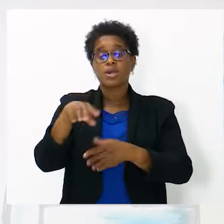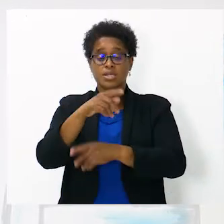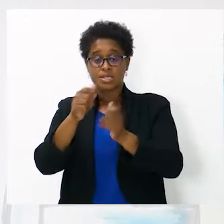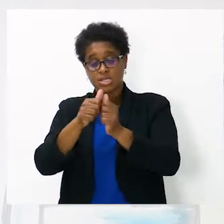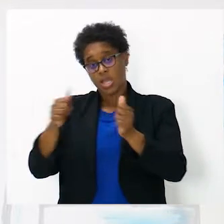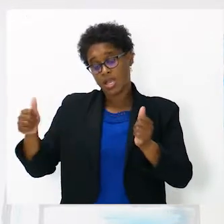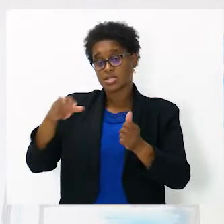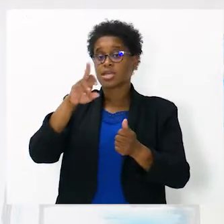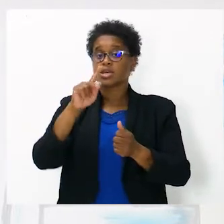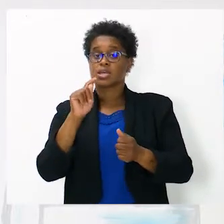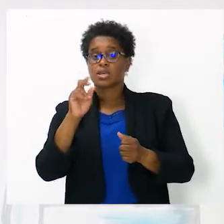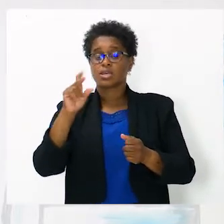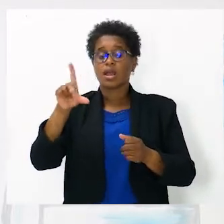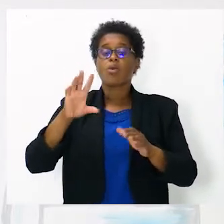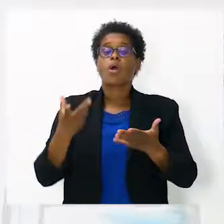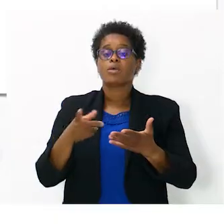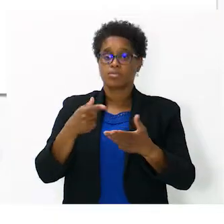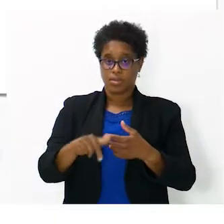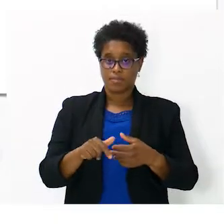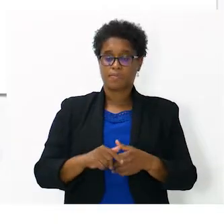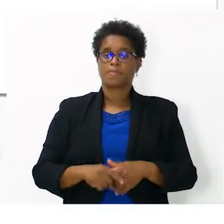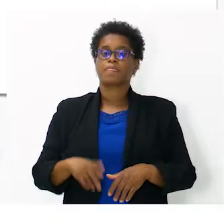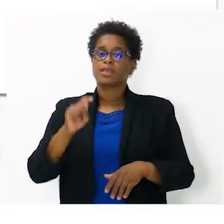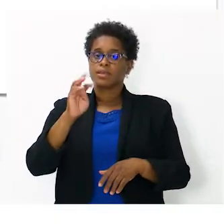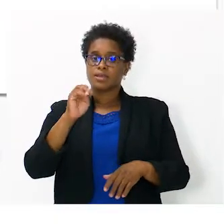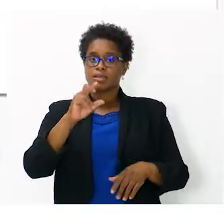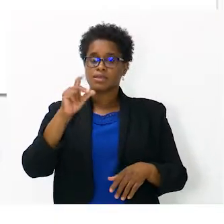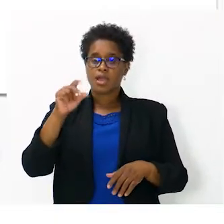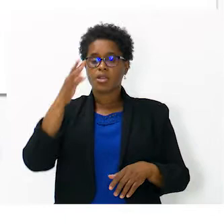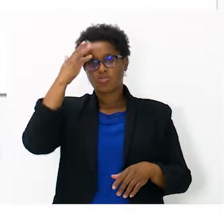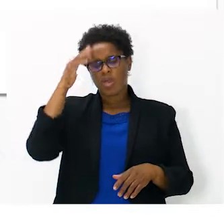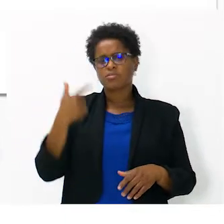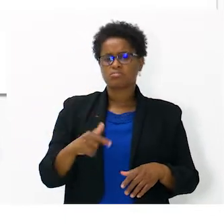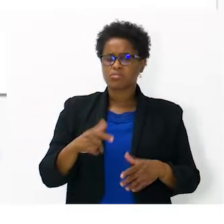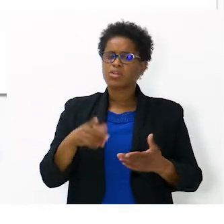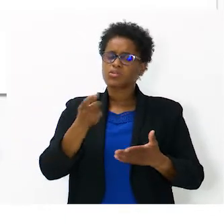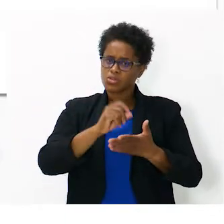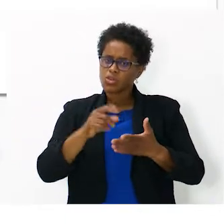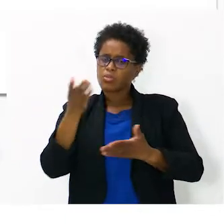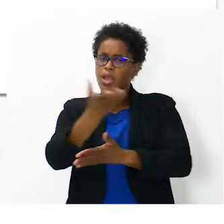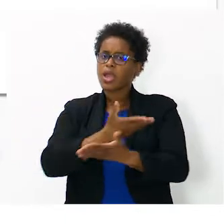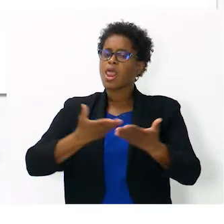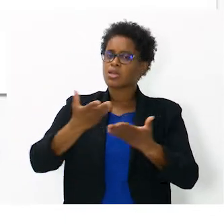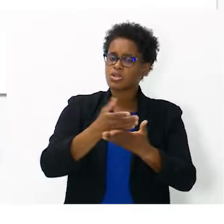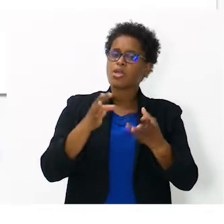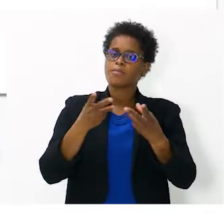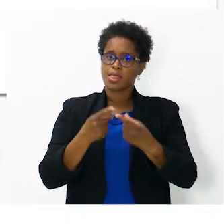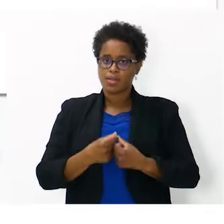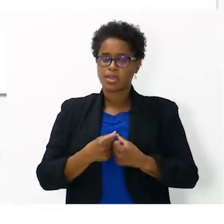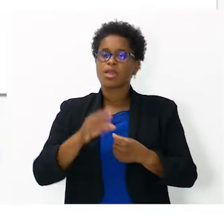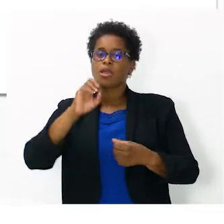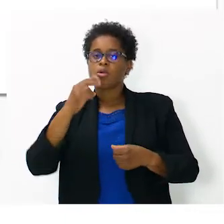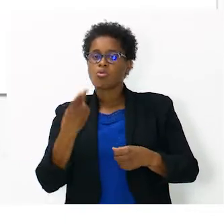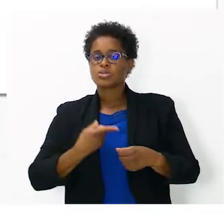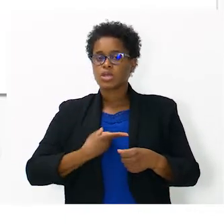distância real. Quanto é que equivale? Escala numérica exprime-se por uma relação matemática,